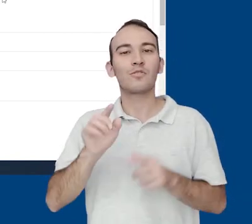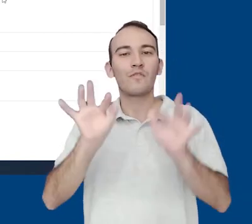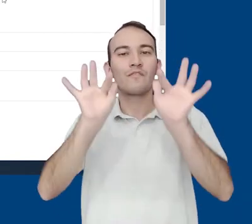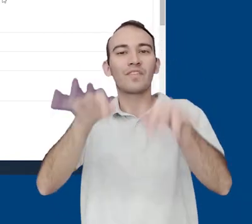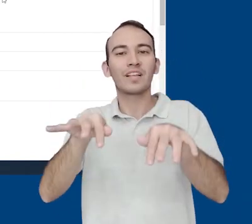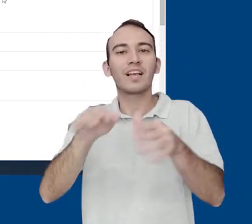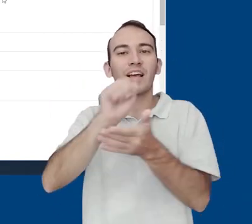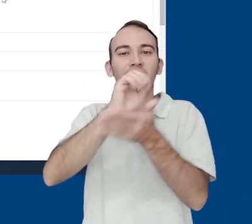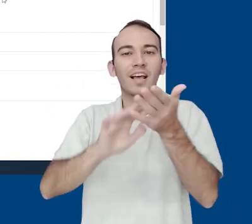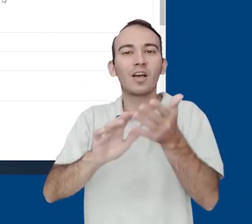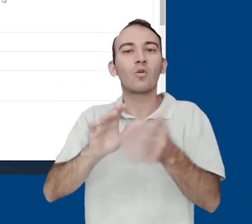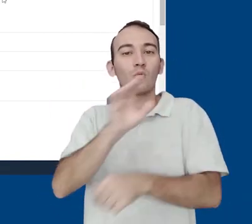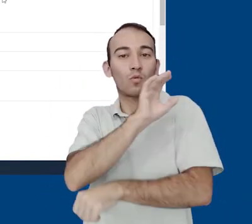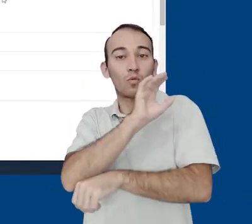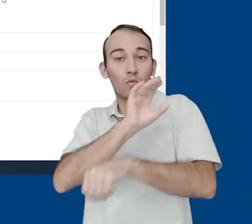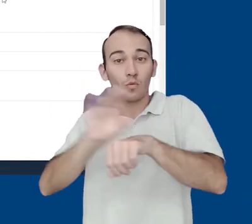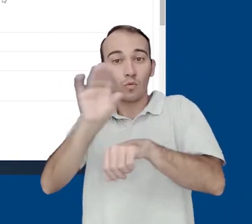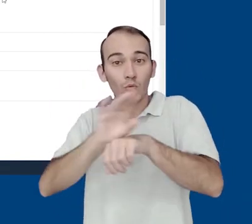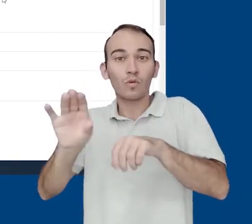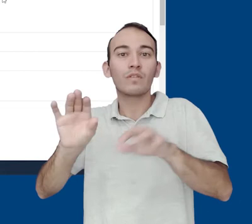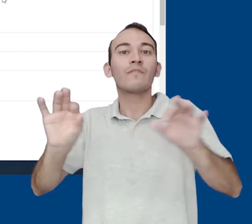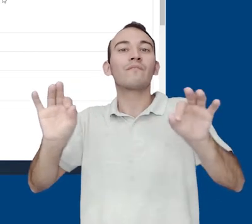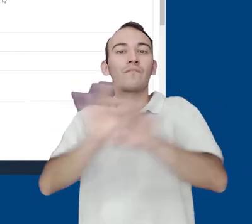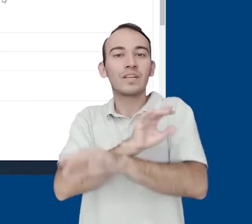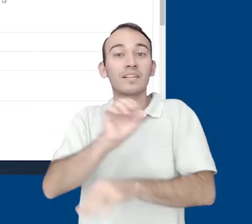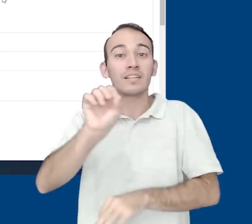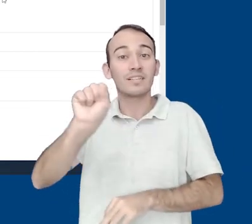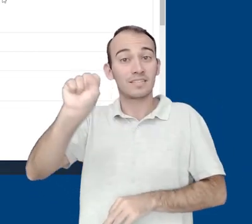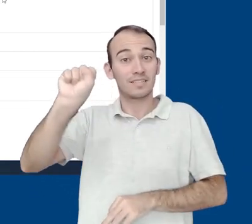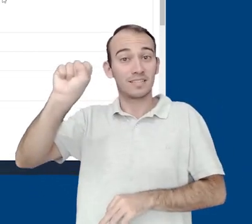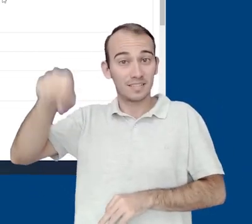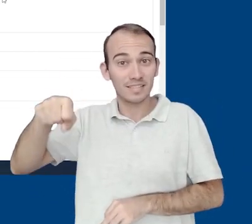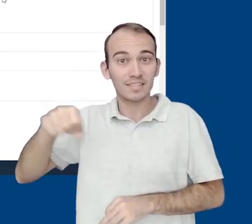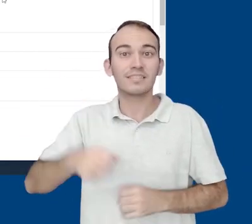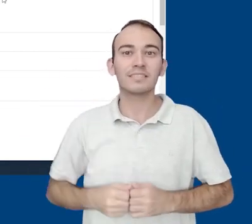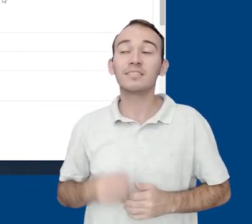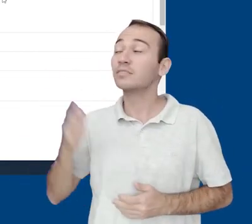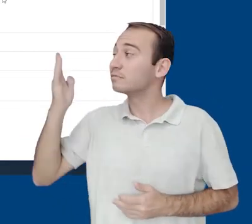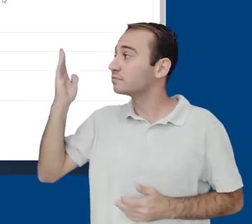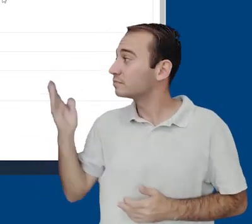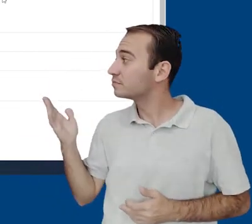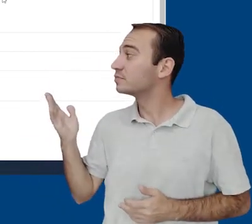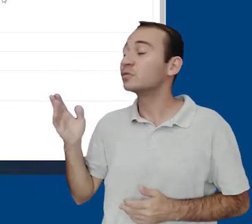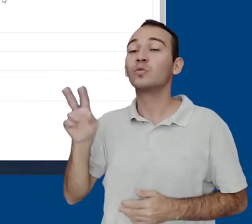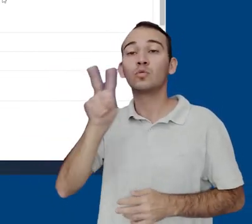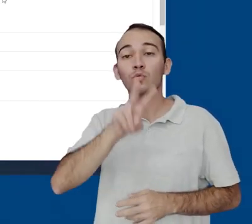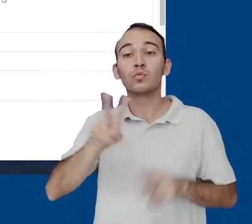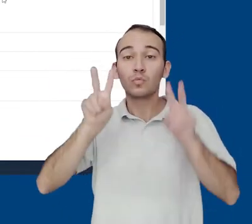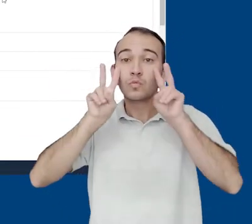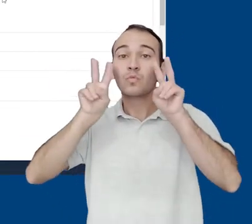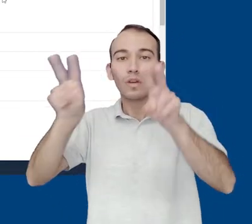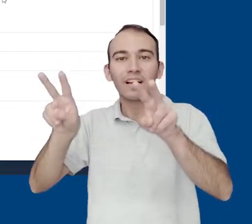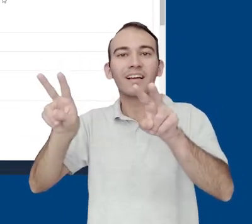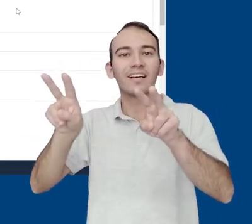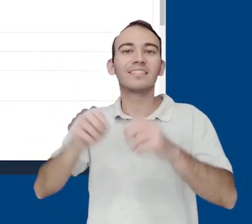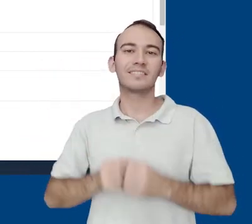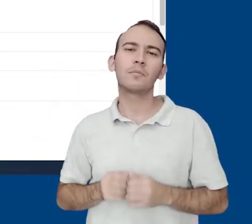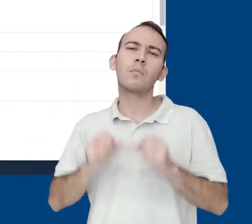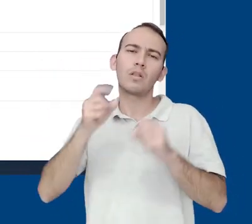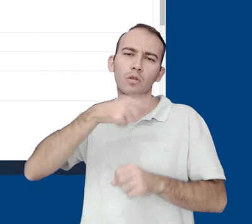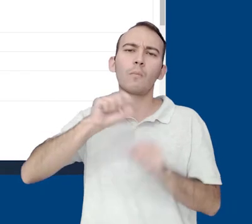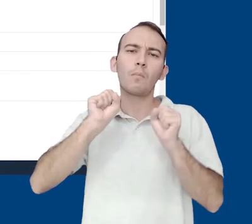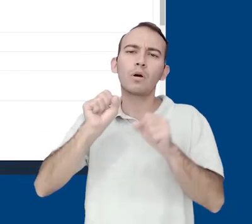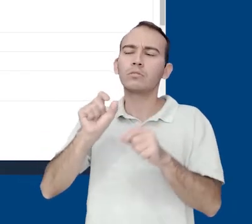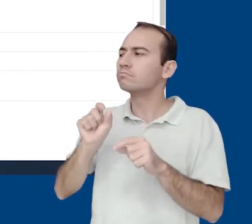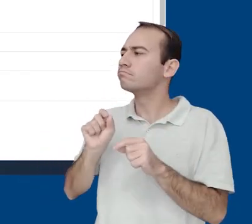de atividade do curso como sim para este curso. Então, este recurso de conclusão fica visível. Aqui